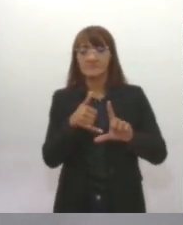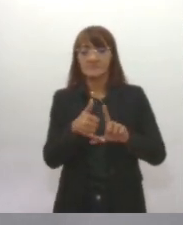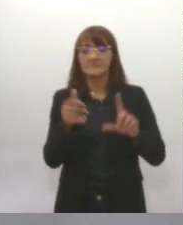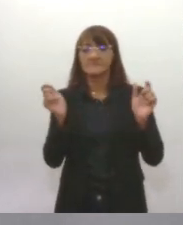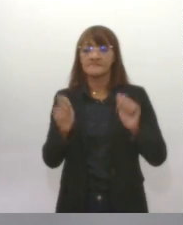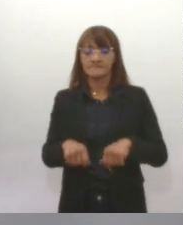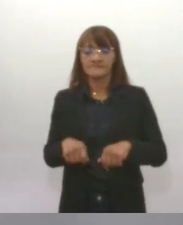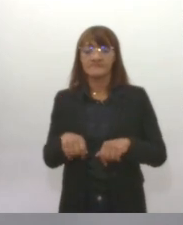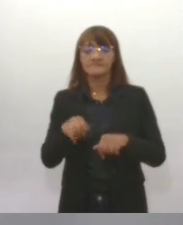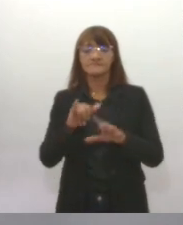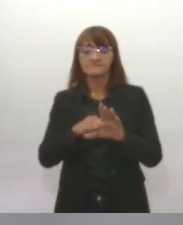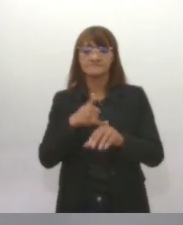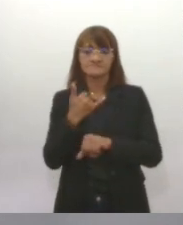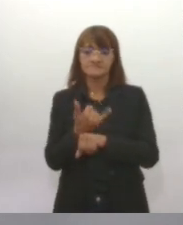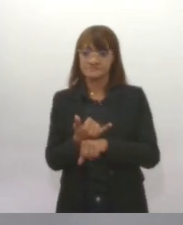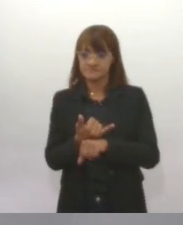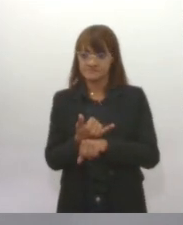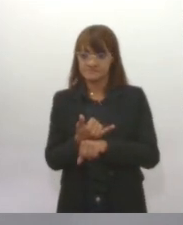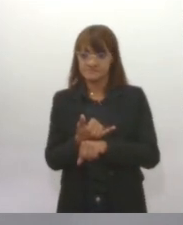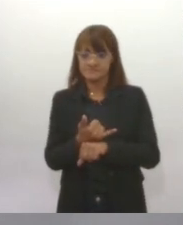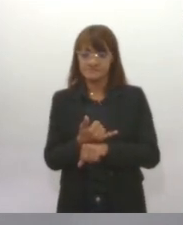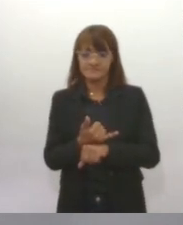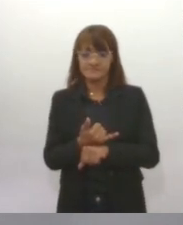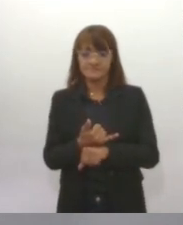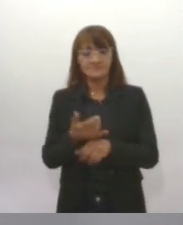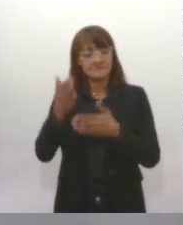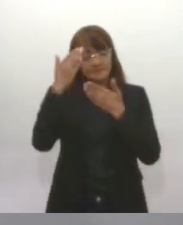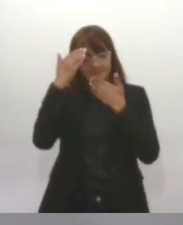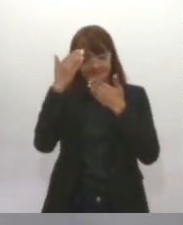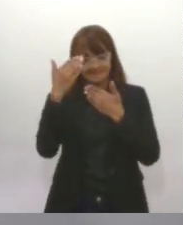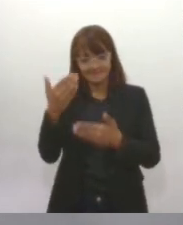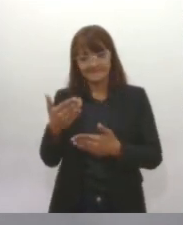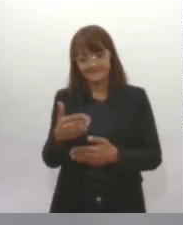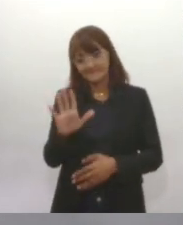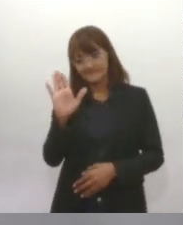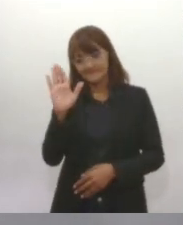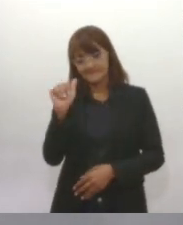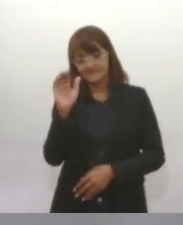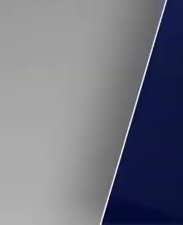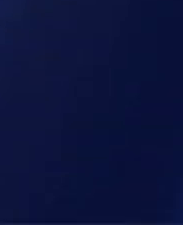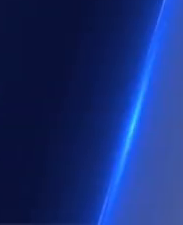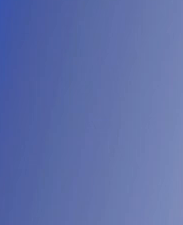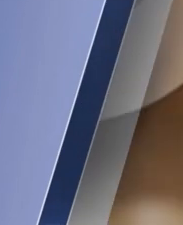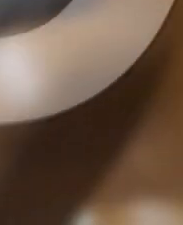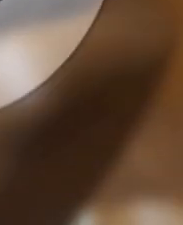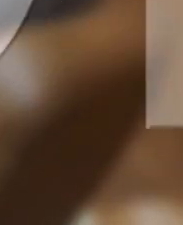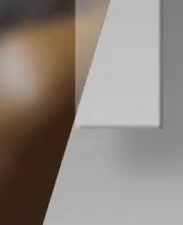o nosso canal no YouTube. Muito obrigado pela companhia e até o nosso próximo encontro.